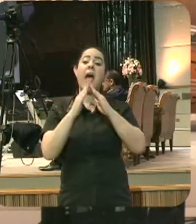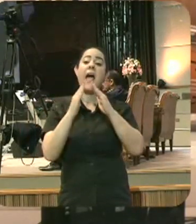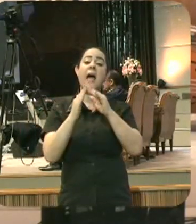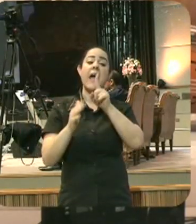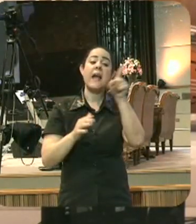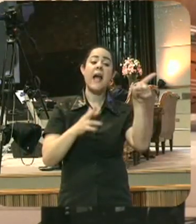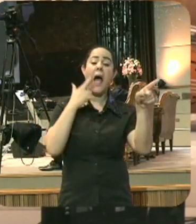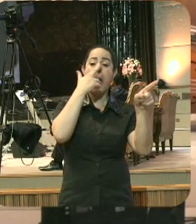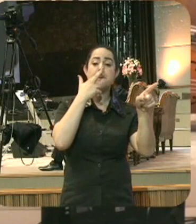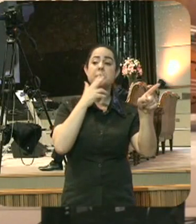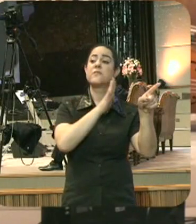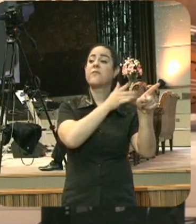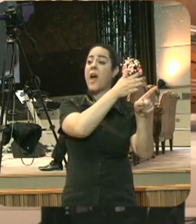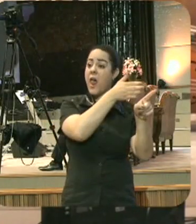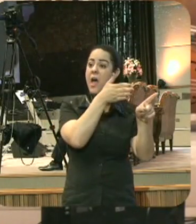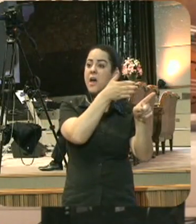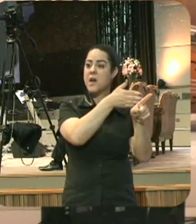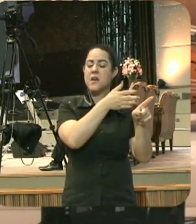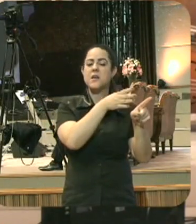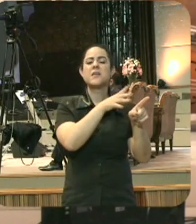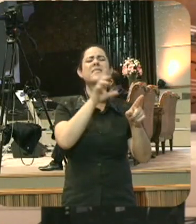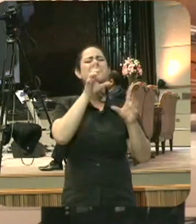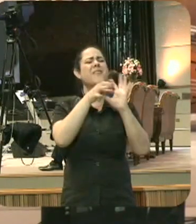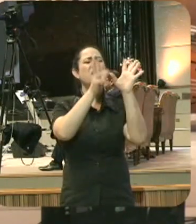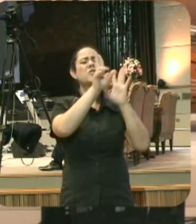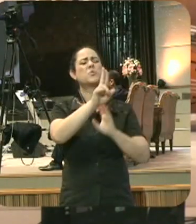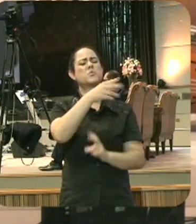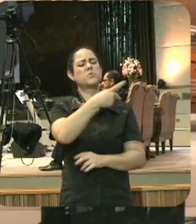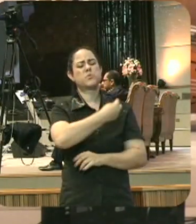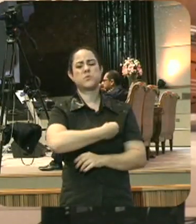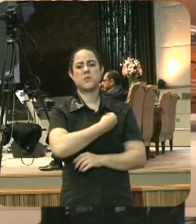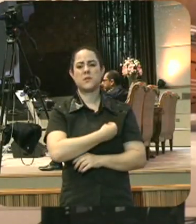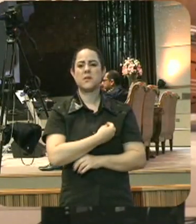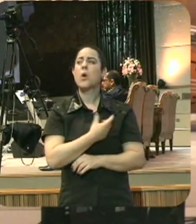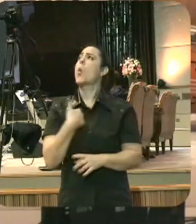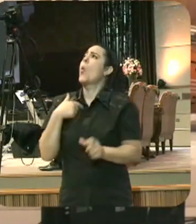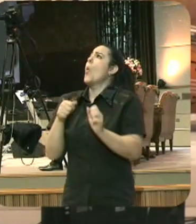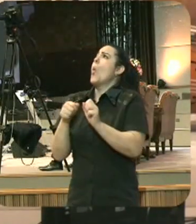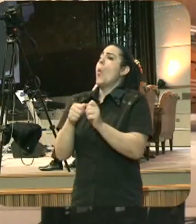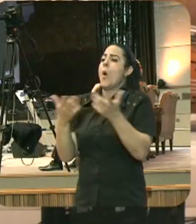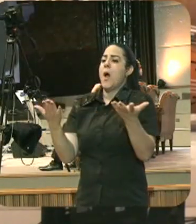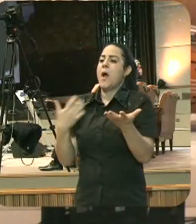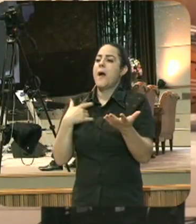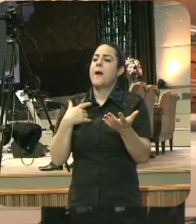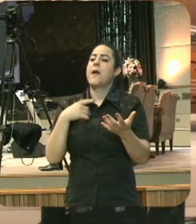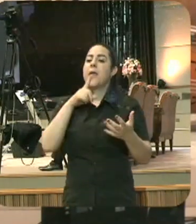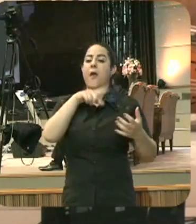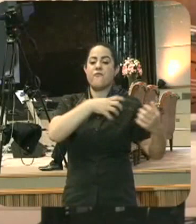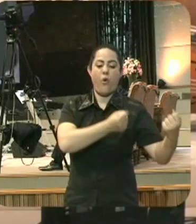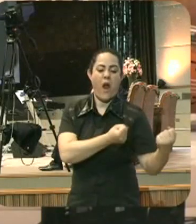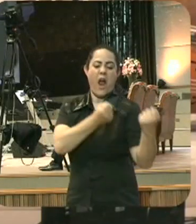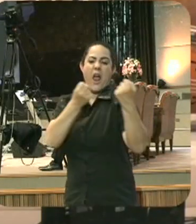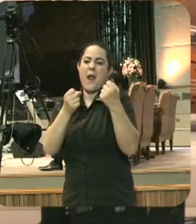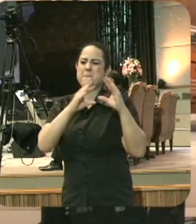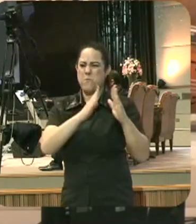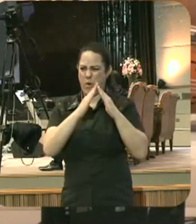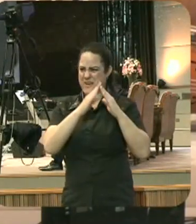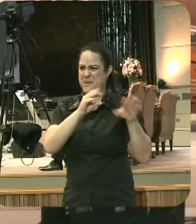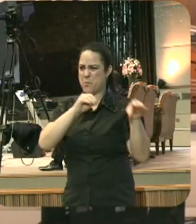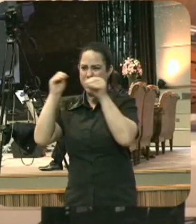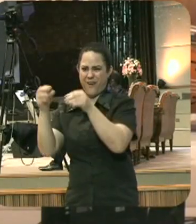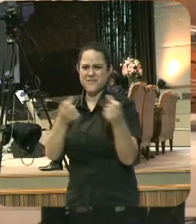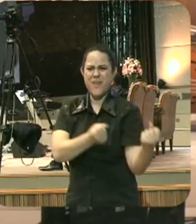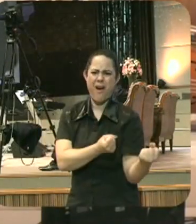Raabe e deixa eu usar a tua vida. O que é que eu vou fazer? Vou ser carregador de mudança. Foi isso que